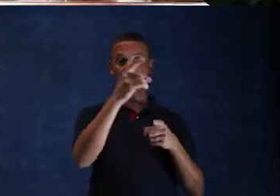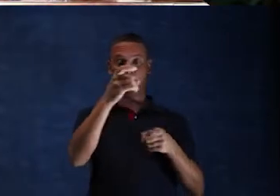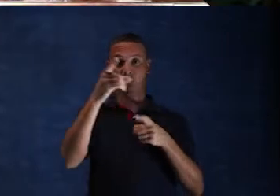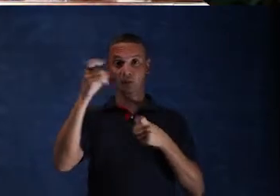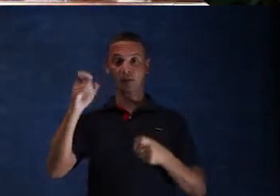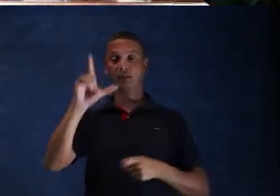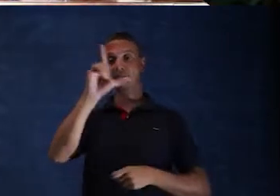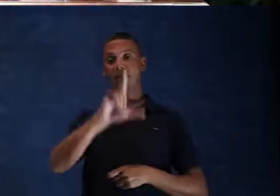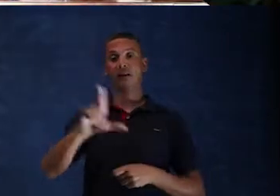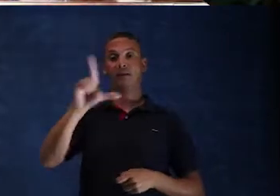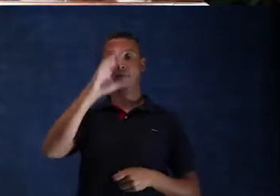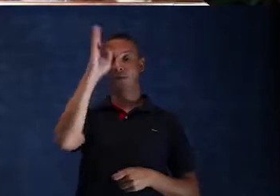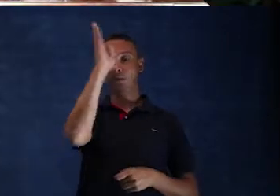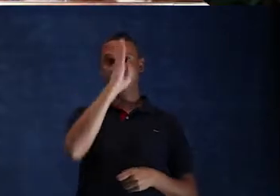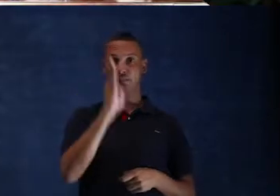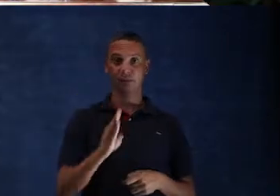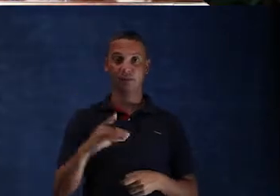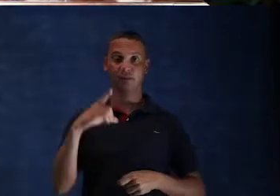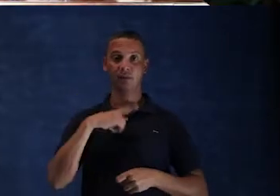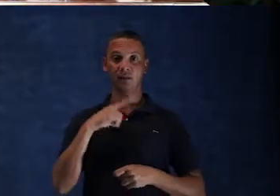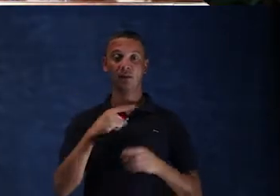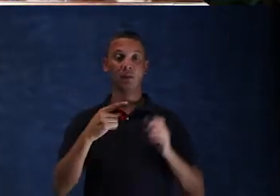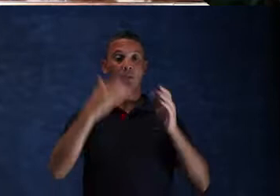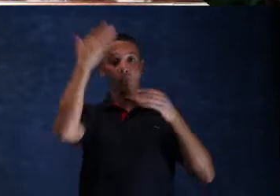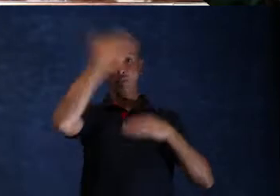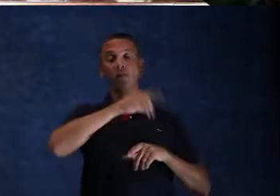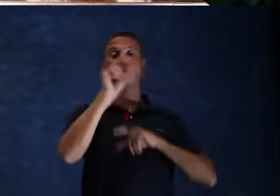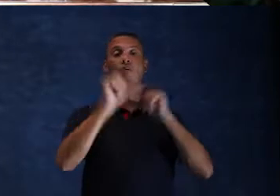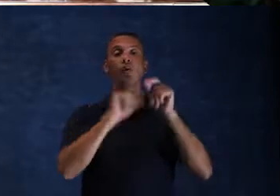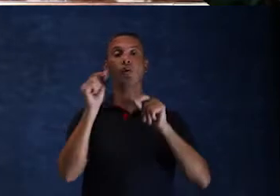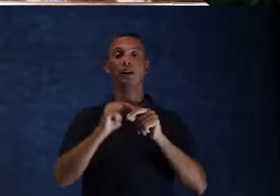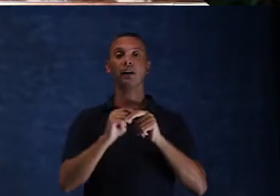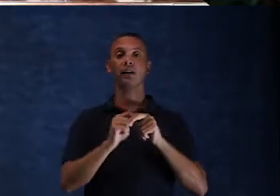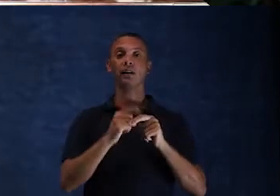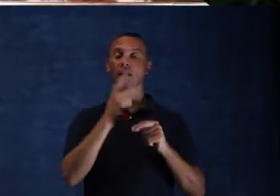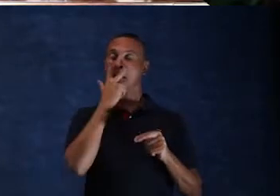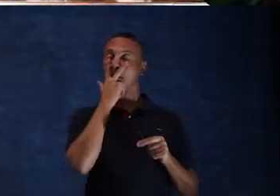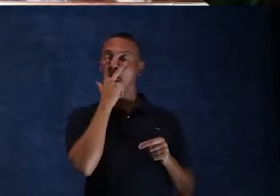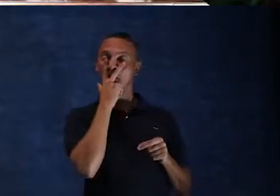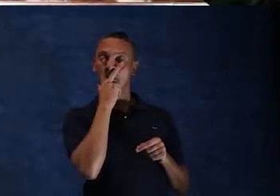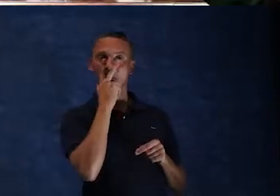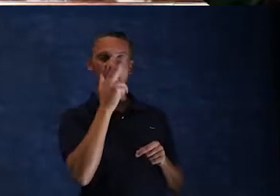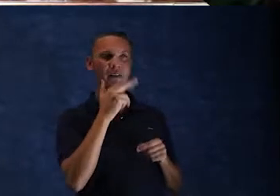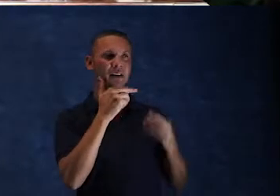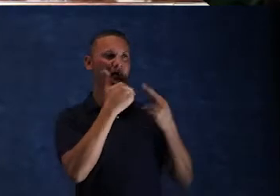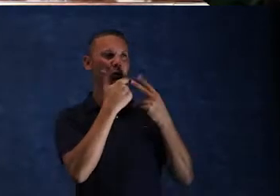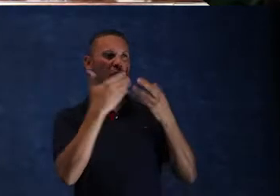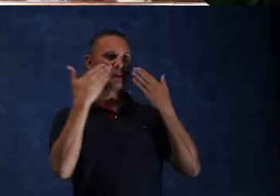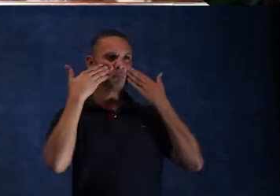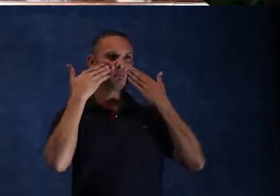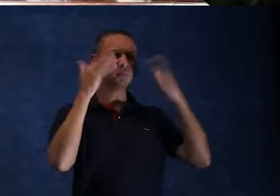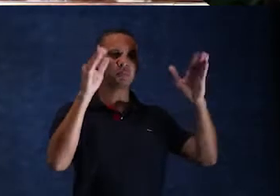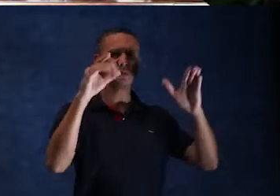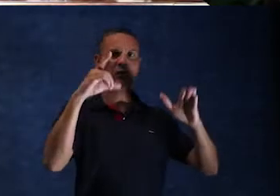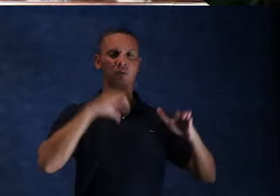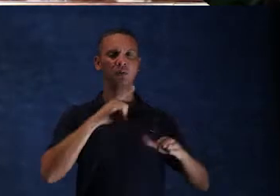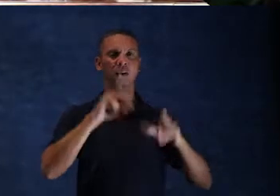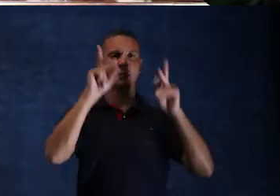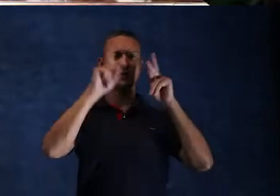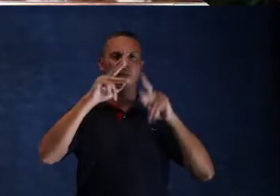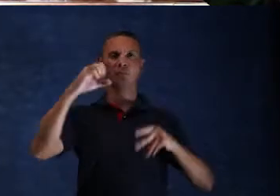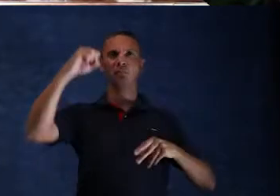na literatura brasileira contemporânea, revelam, assim, uma natureza fendida, com fraturas expostas,